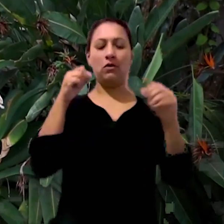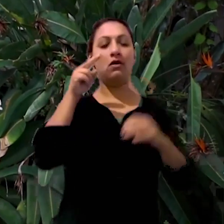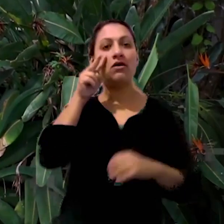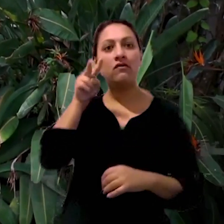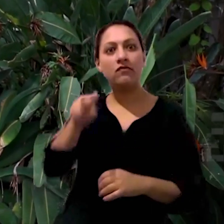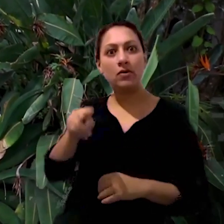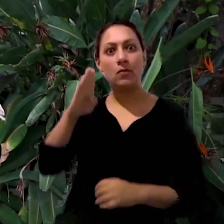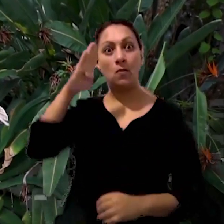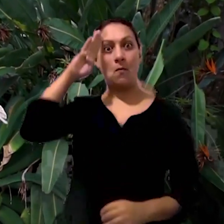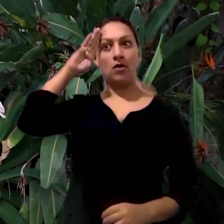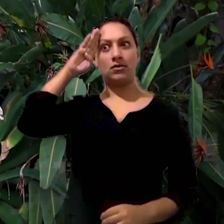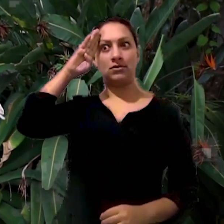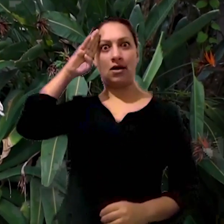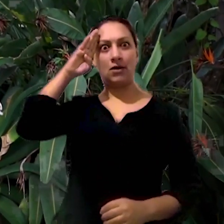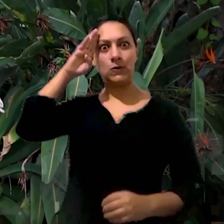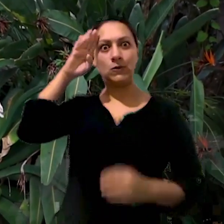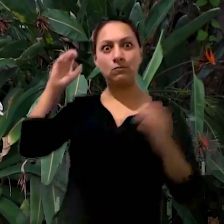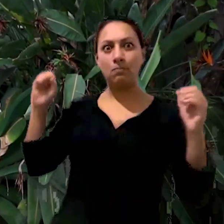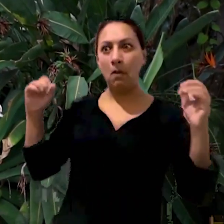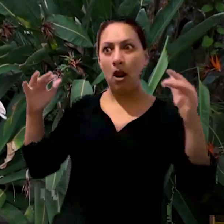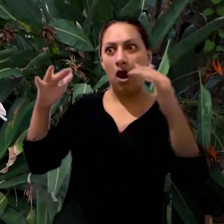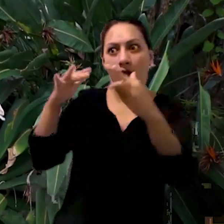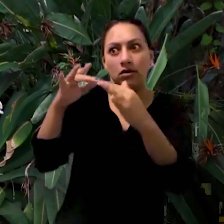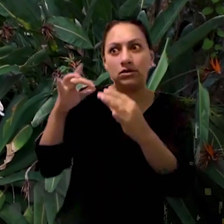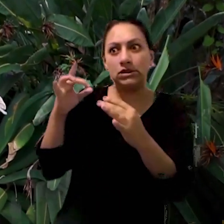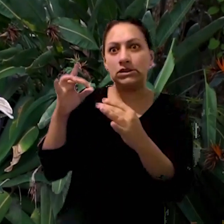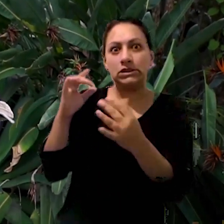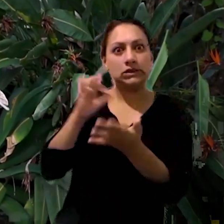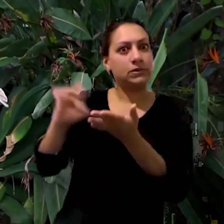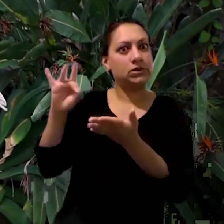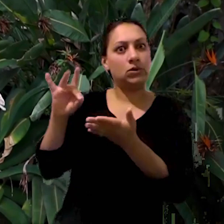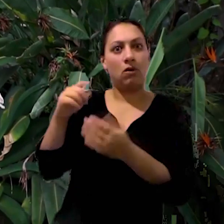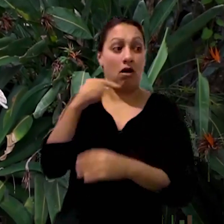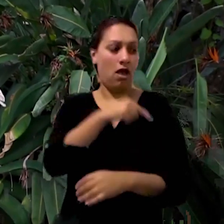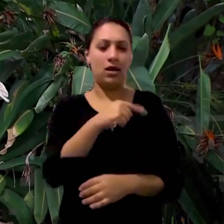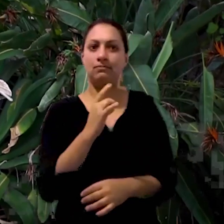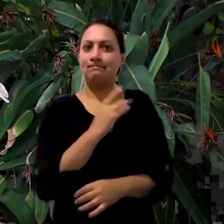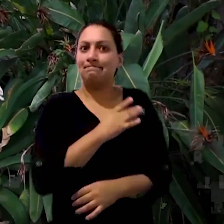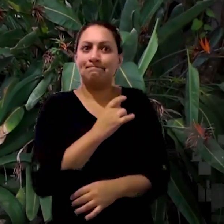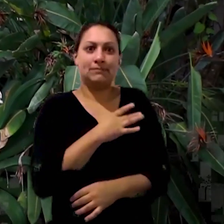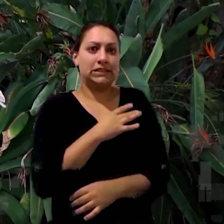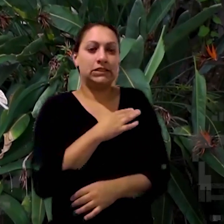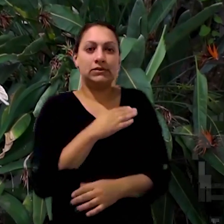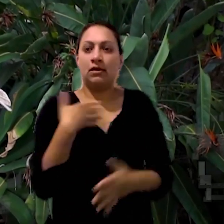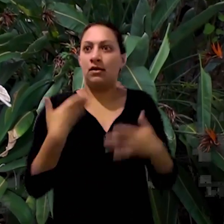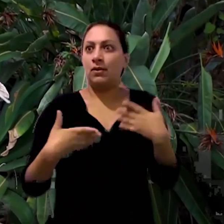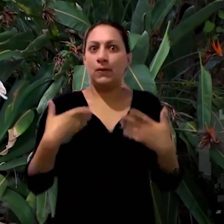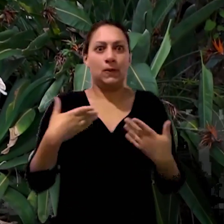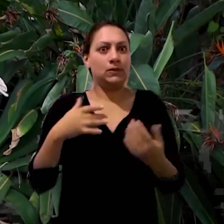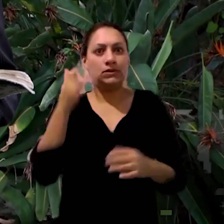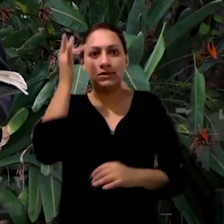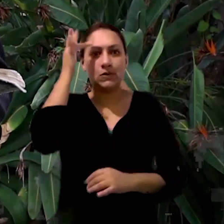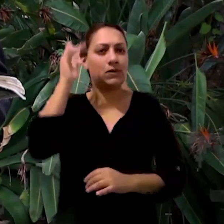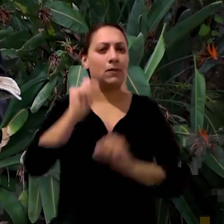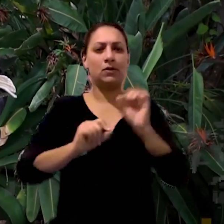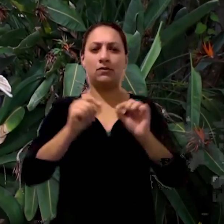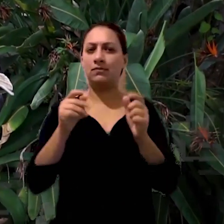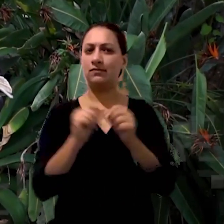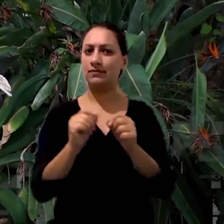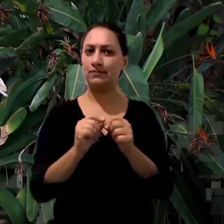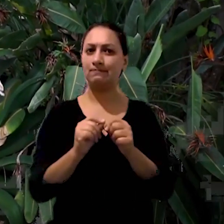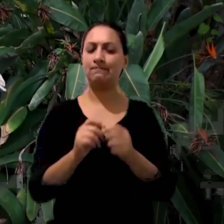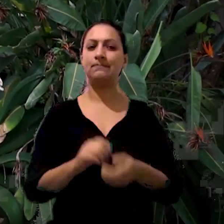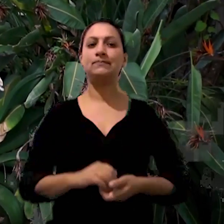inimigo. E isso o fez ficar apavorado e sem saber o que fazer. Por